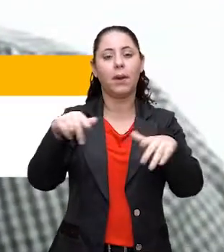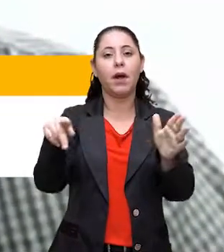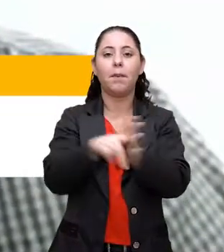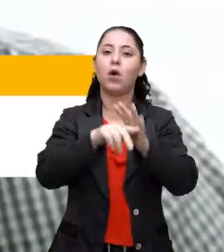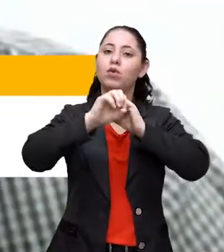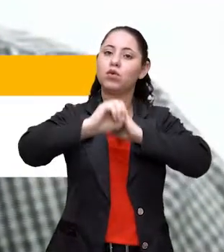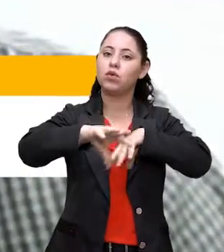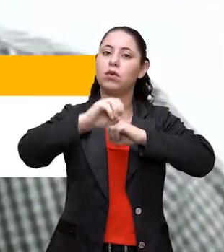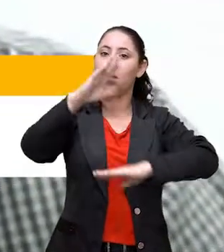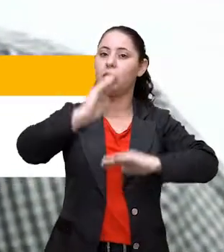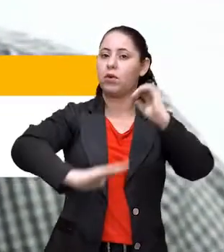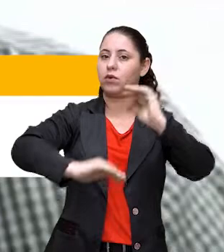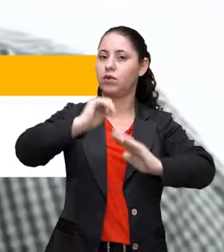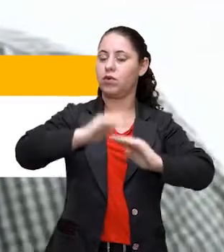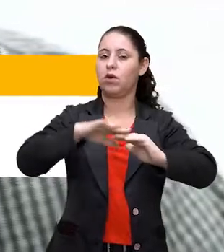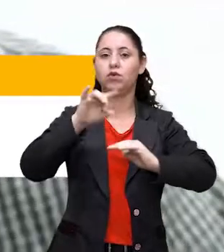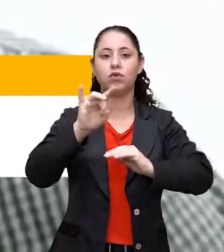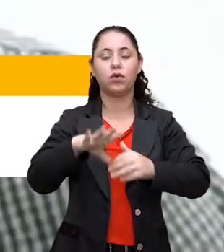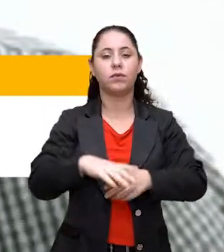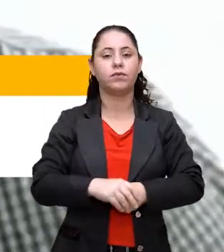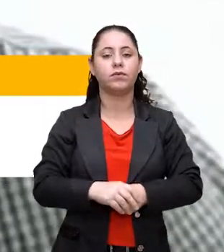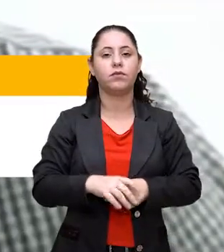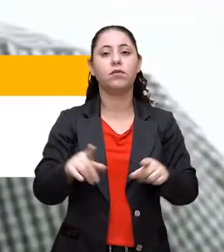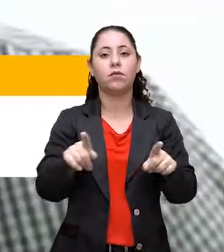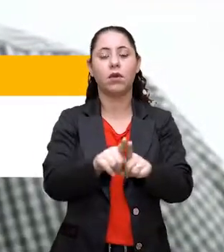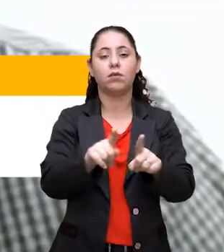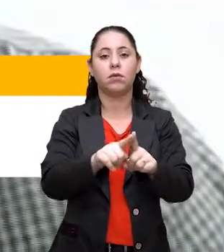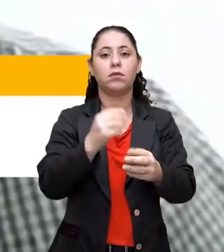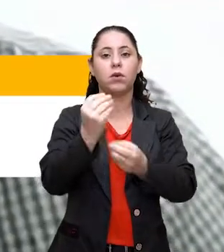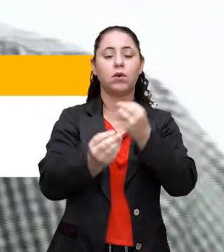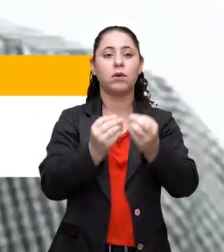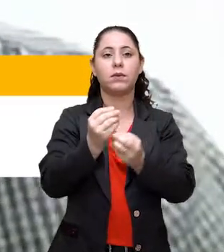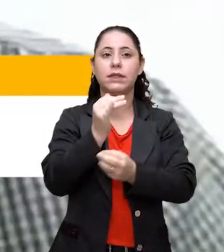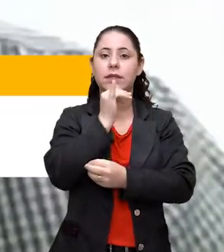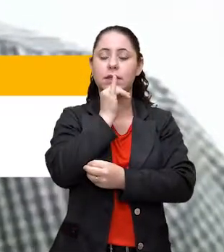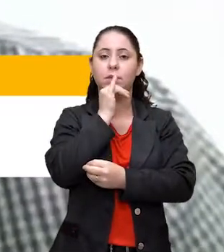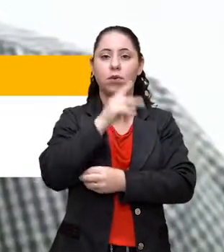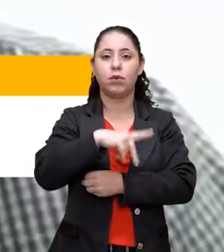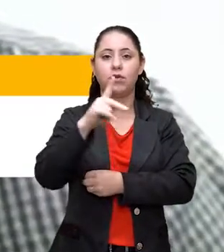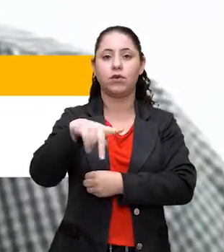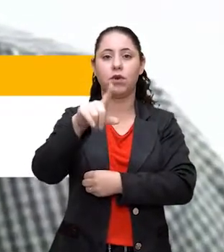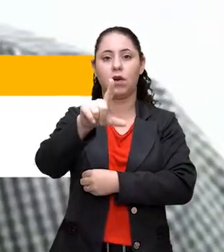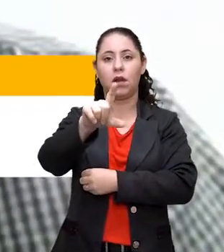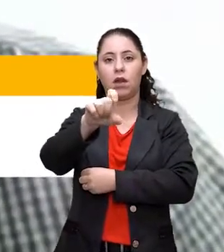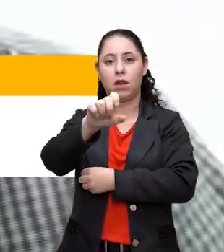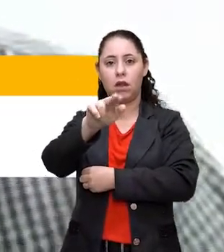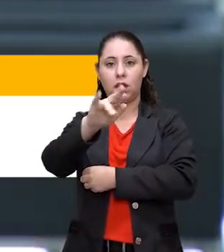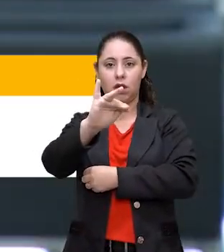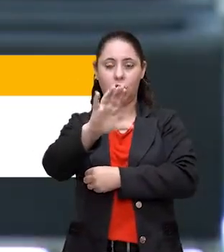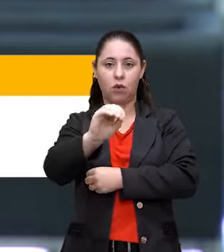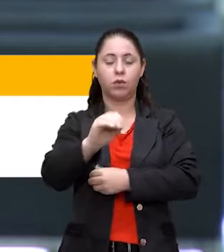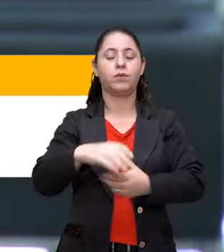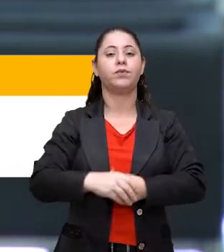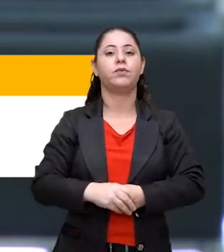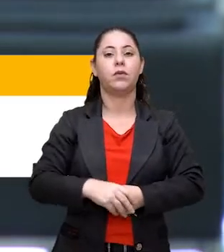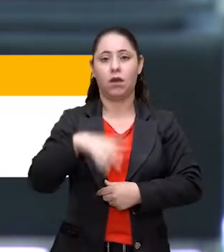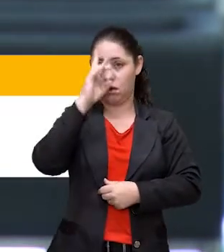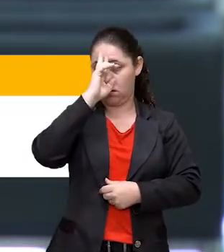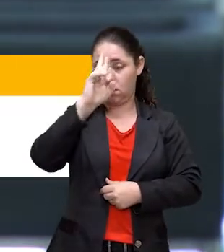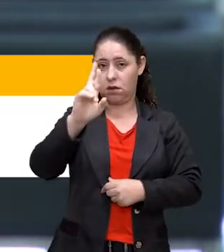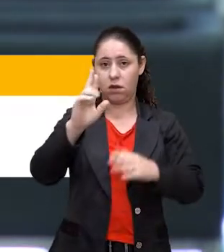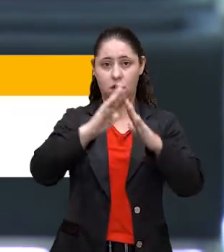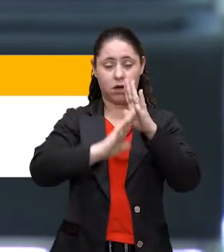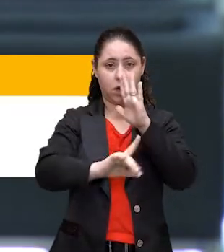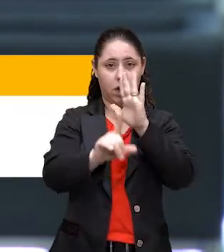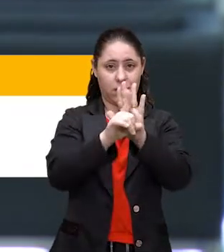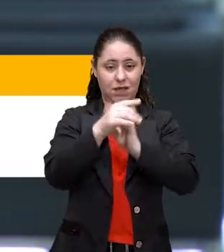atuar, né, na educação profissional, até mesmo como considerado professor leigo. A líder do governo